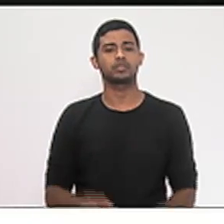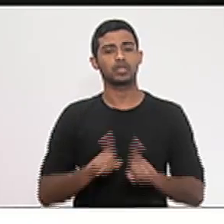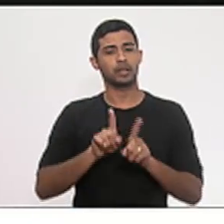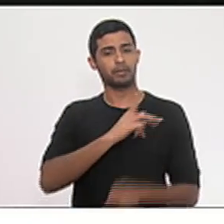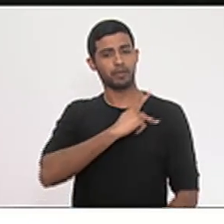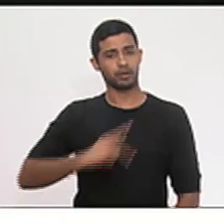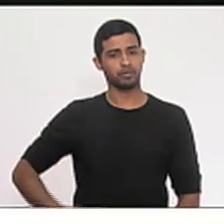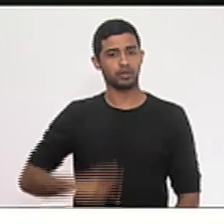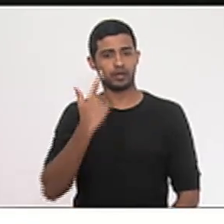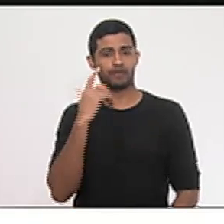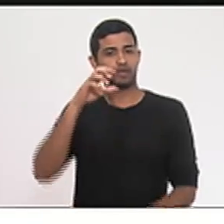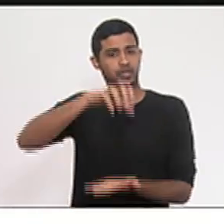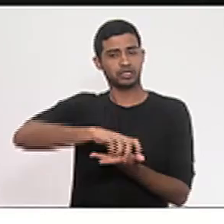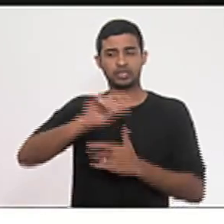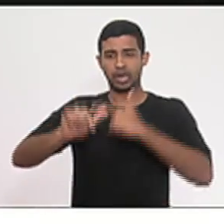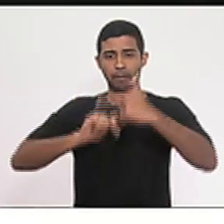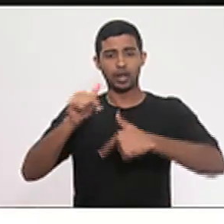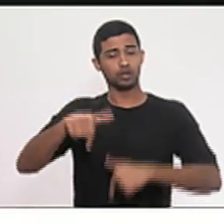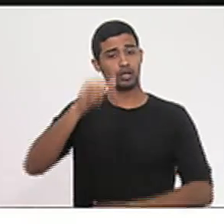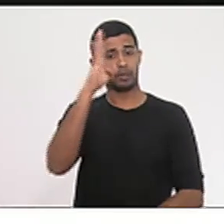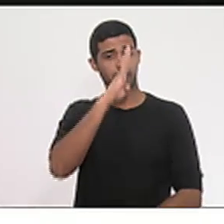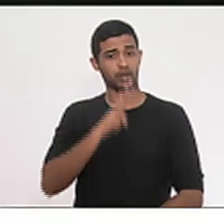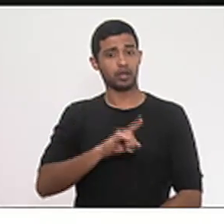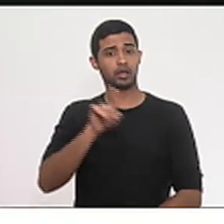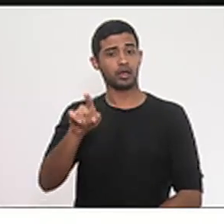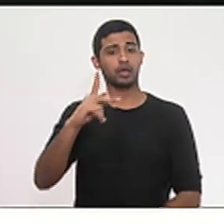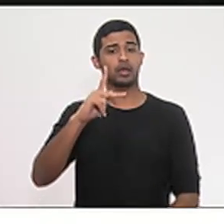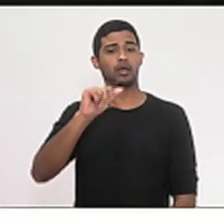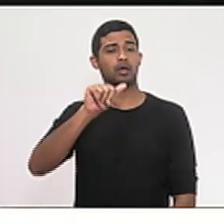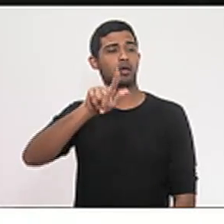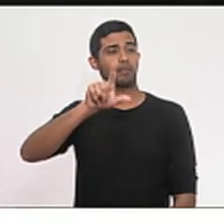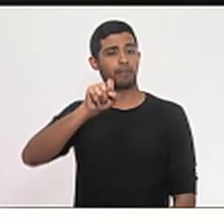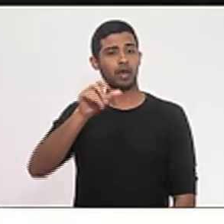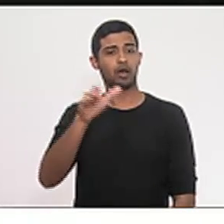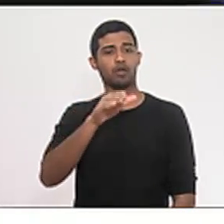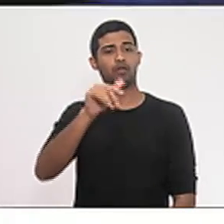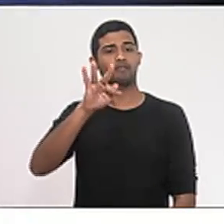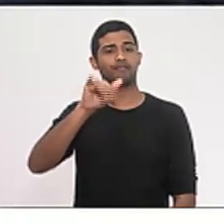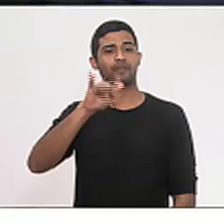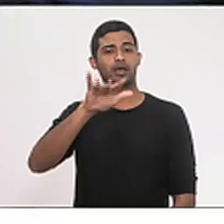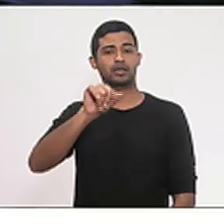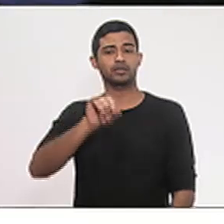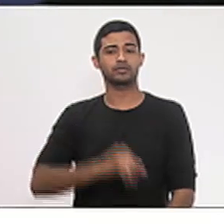presidente da Central dos Trabalhadores do Brasil, Dr. Paulo Sérgio Farias,